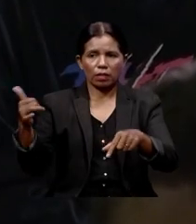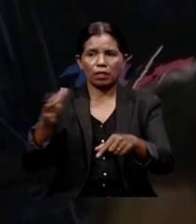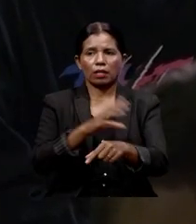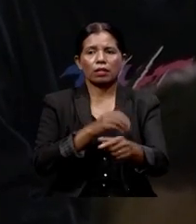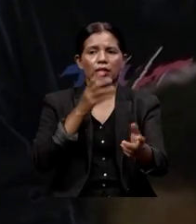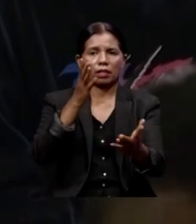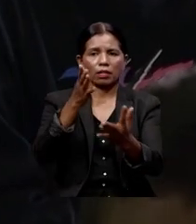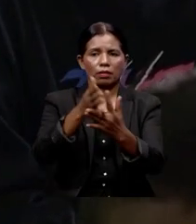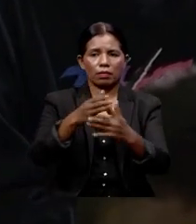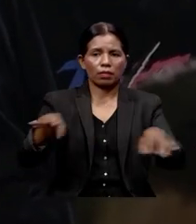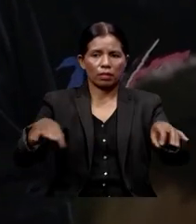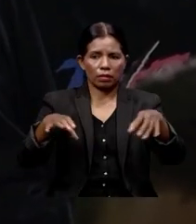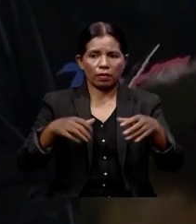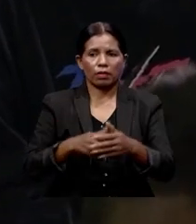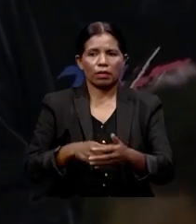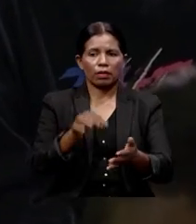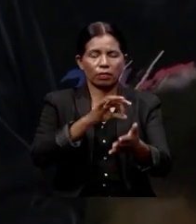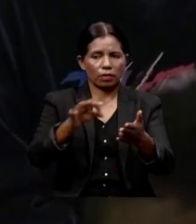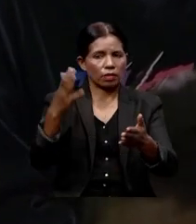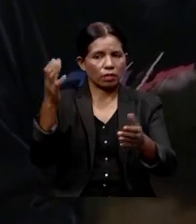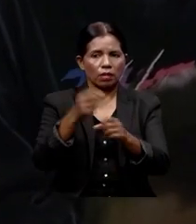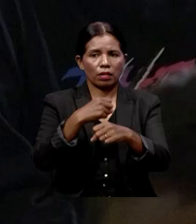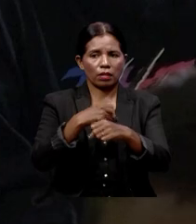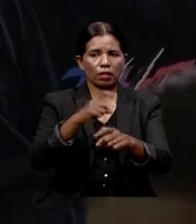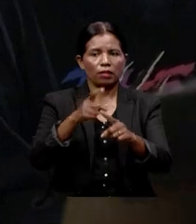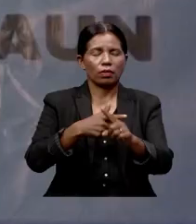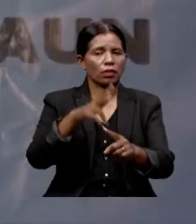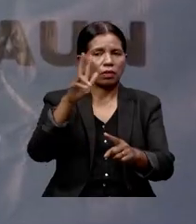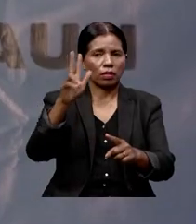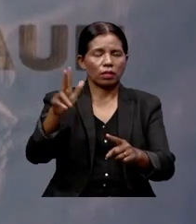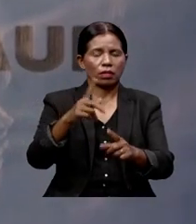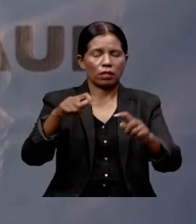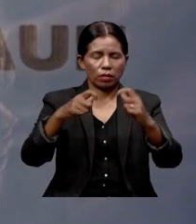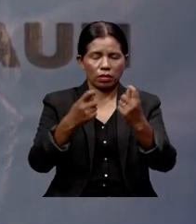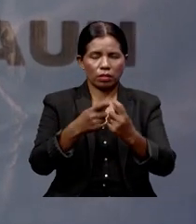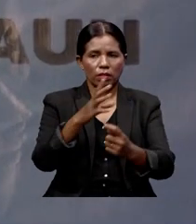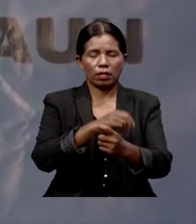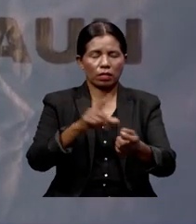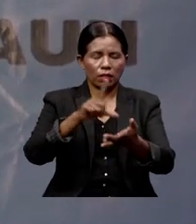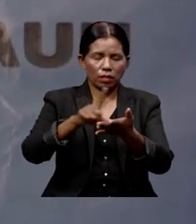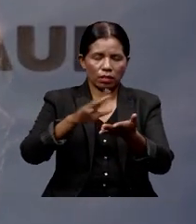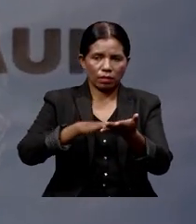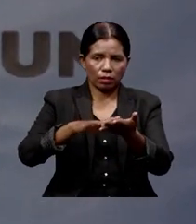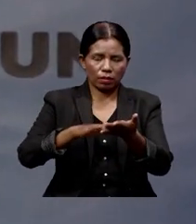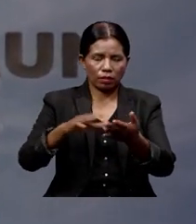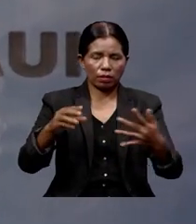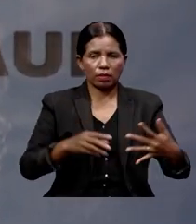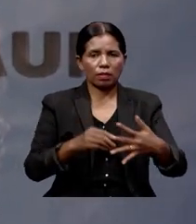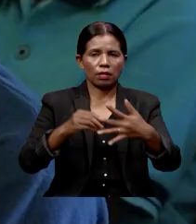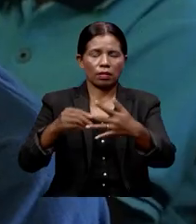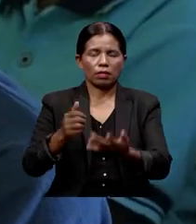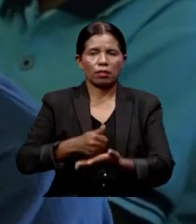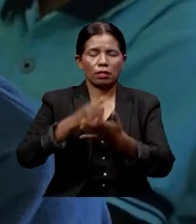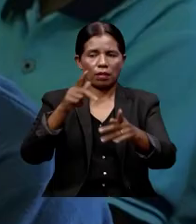acesso para campo serviço. Formação refere ao durante fulantolo ou de título mac letra braille mac único solução ou de